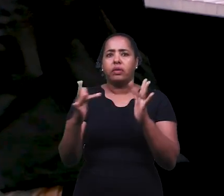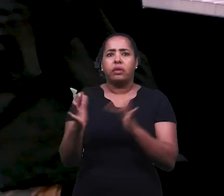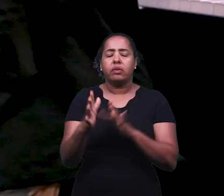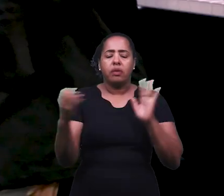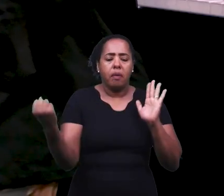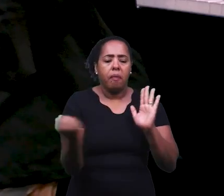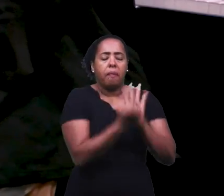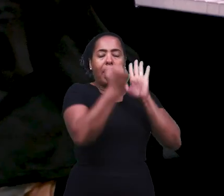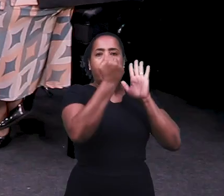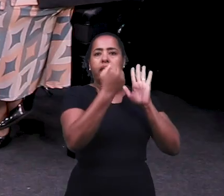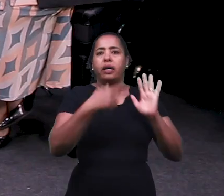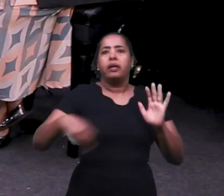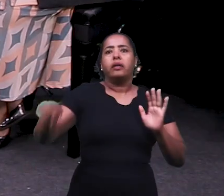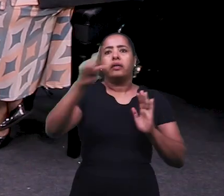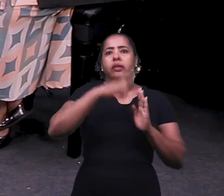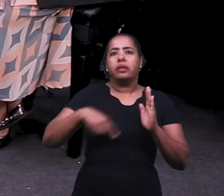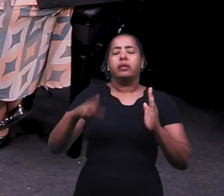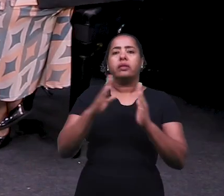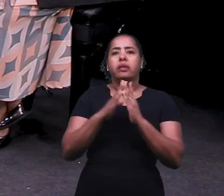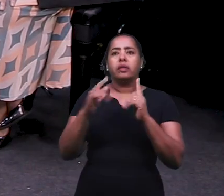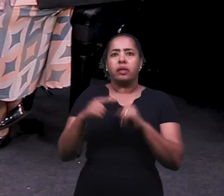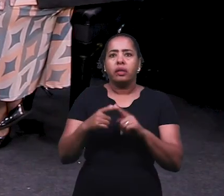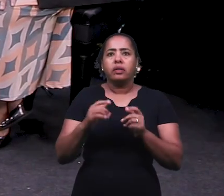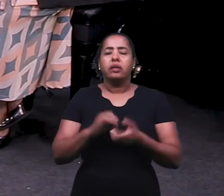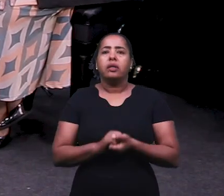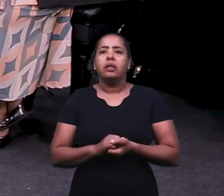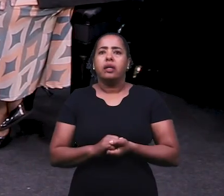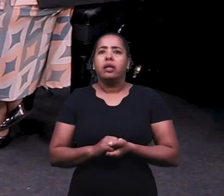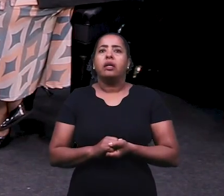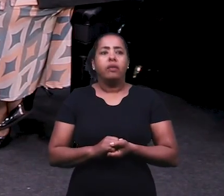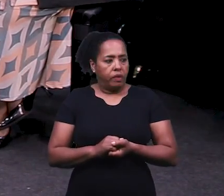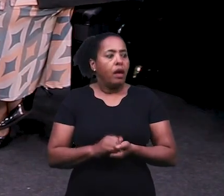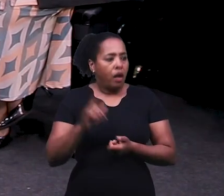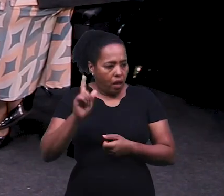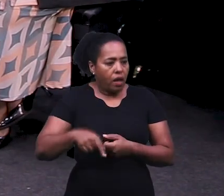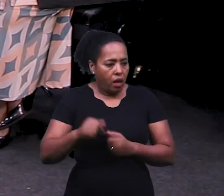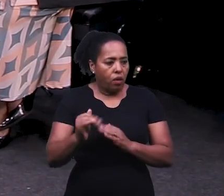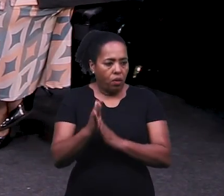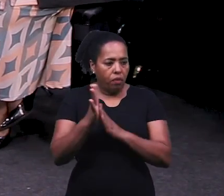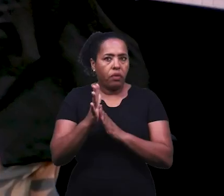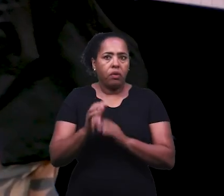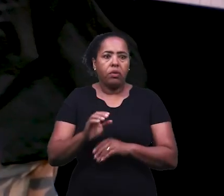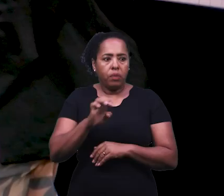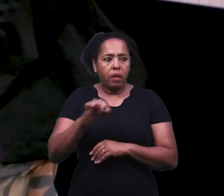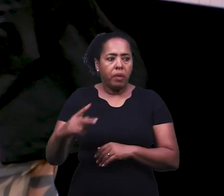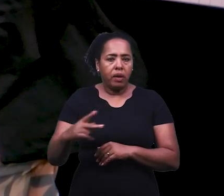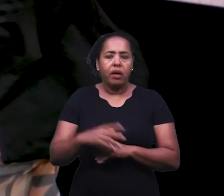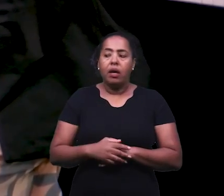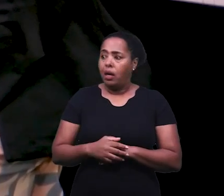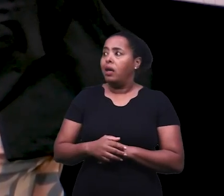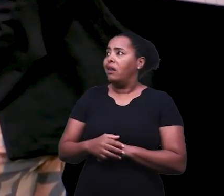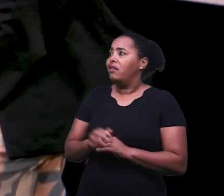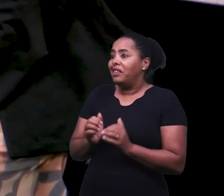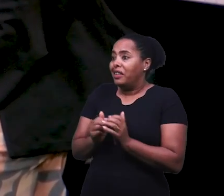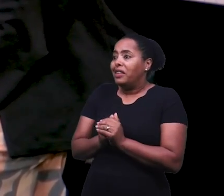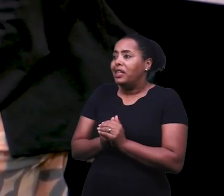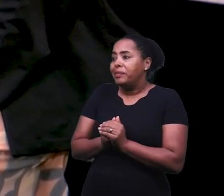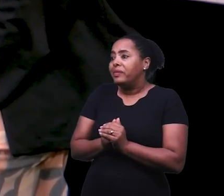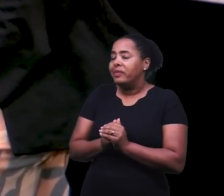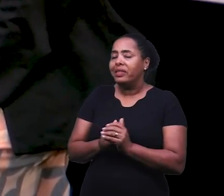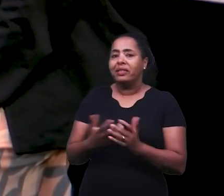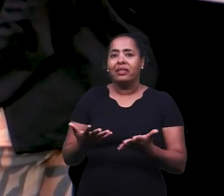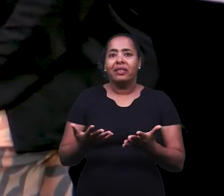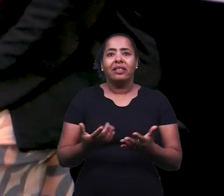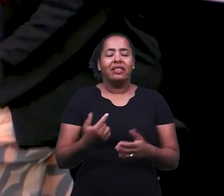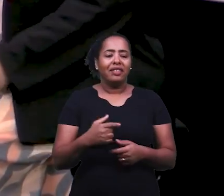venha, fala da volta de Jesus. É uma marca nossa. É uma marca da nossa igreja, querendo ou não, né? E aí ela falou assim, vai ser esse louvor. E